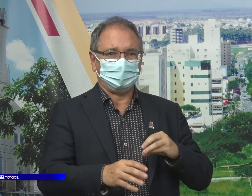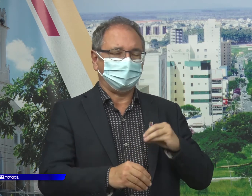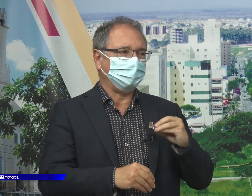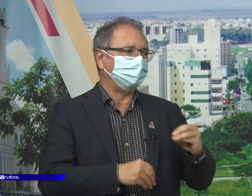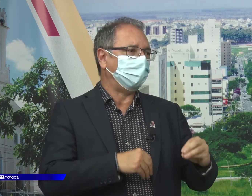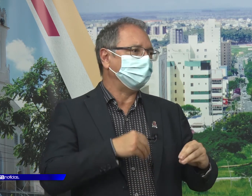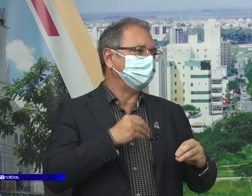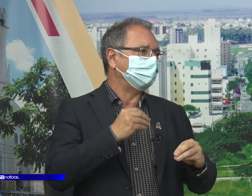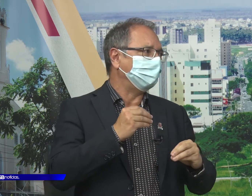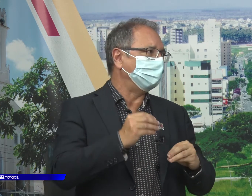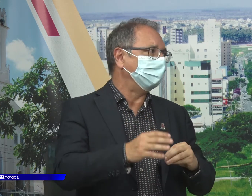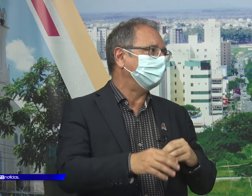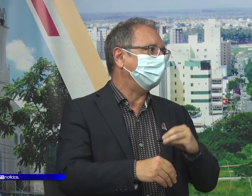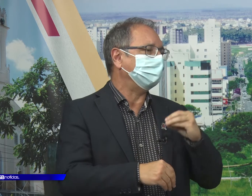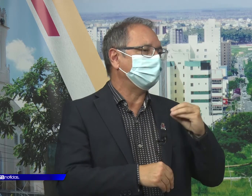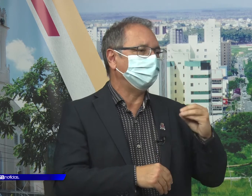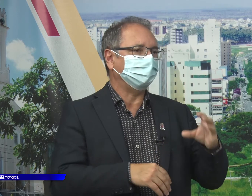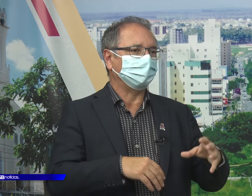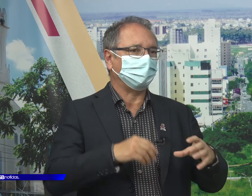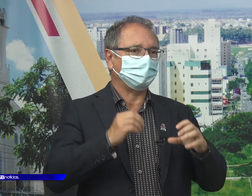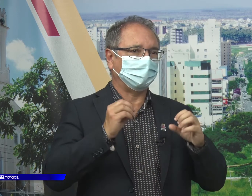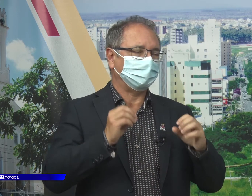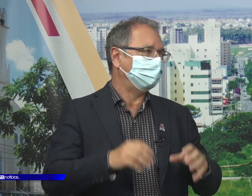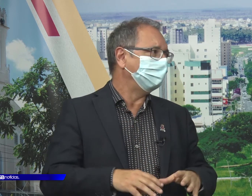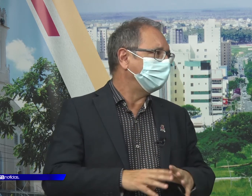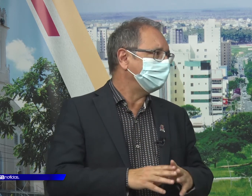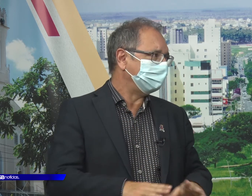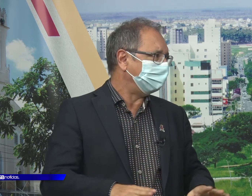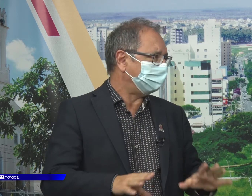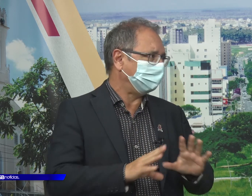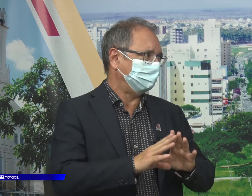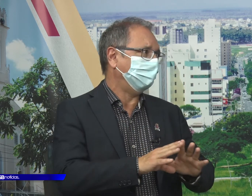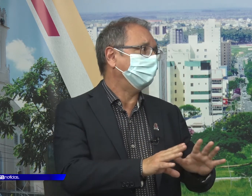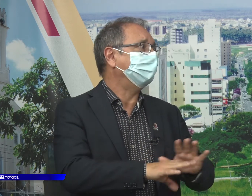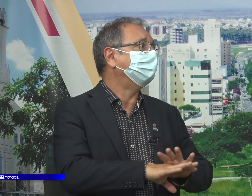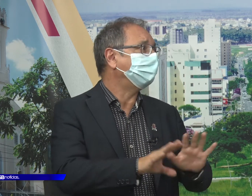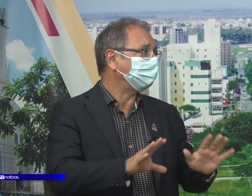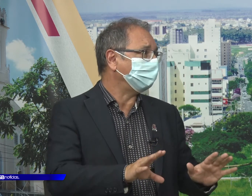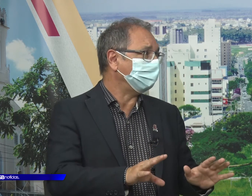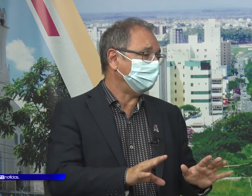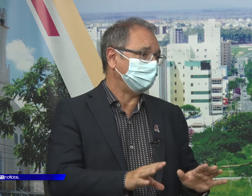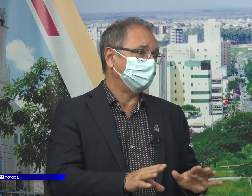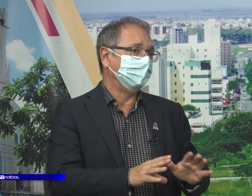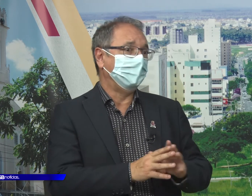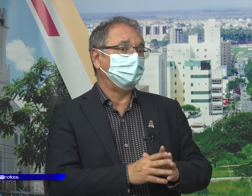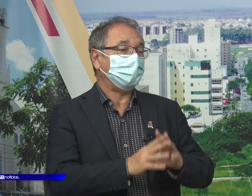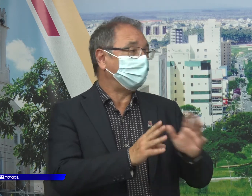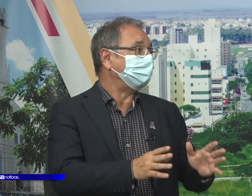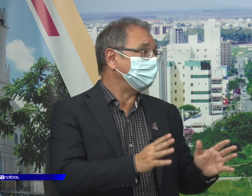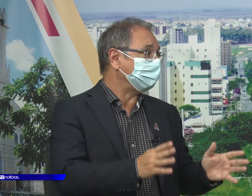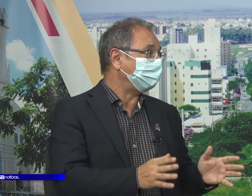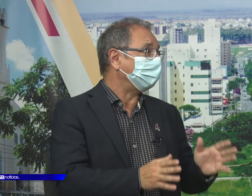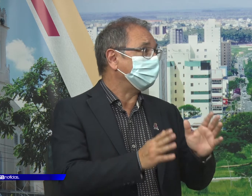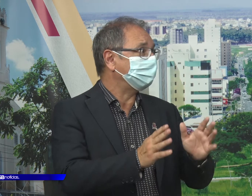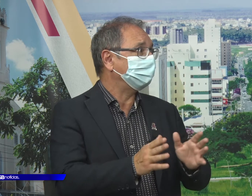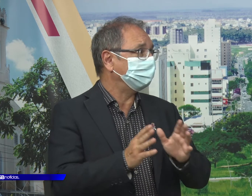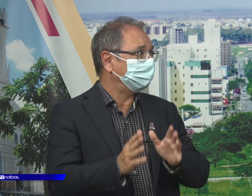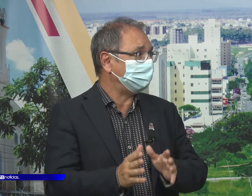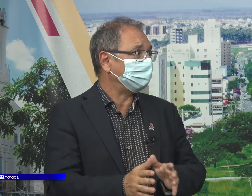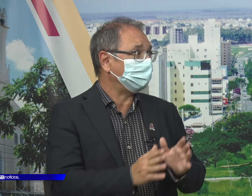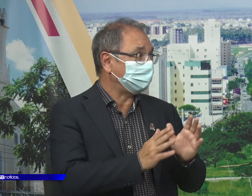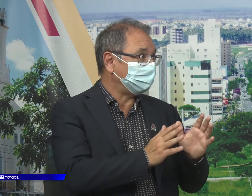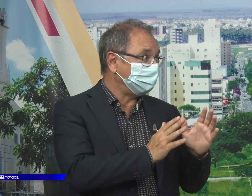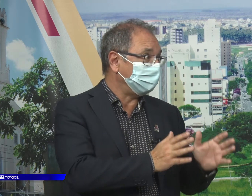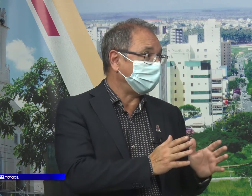em e privadas comunitárias filantrópicas públicas etc então ali Ampla concorrência metade das vagas